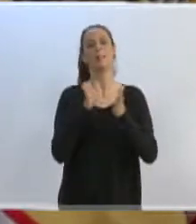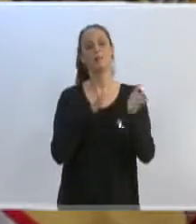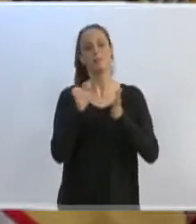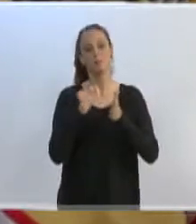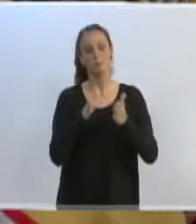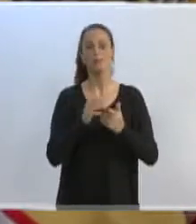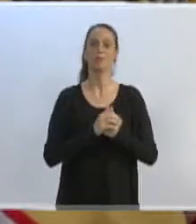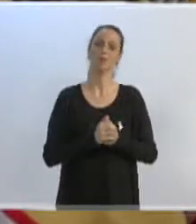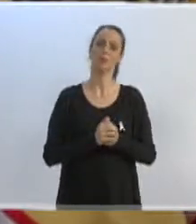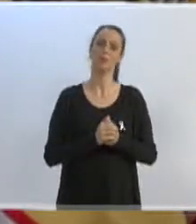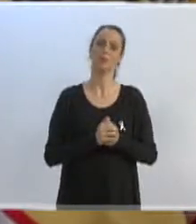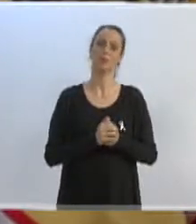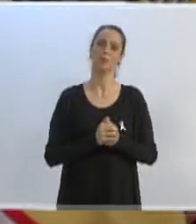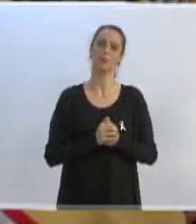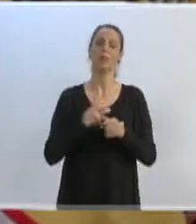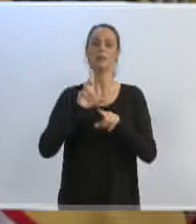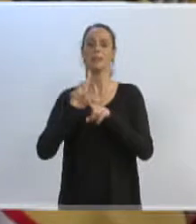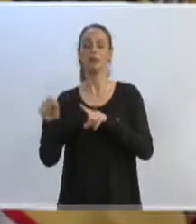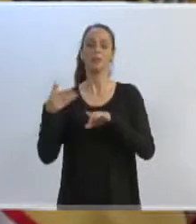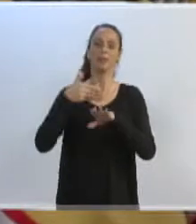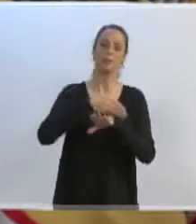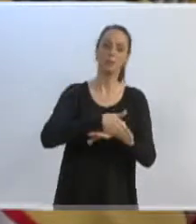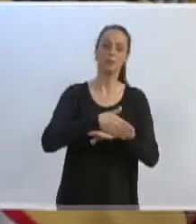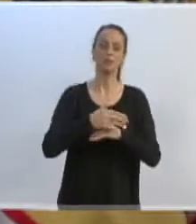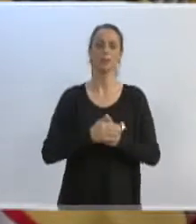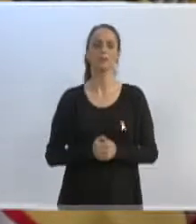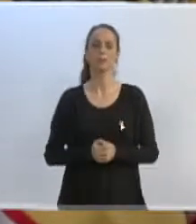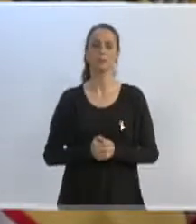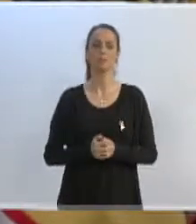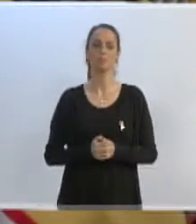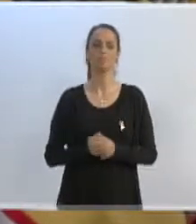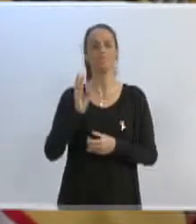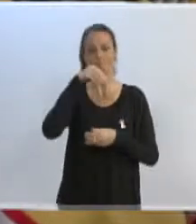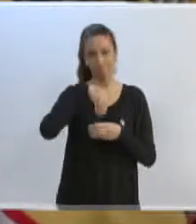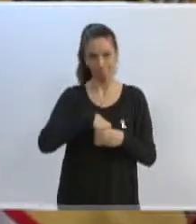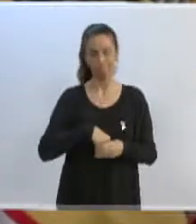acesso e saída e entrada no veículo.